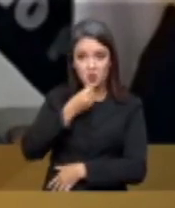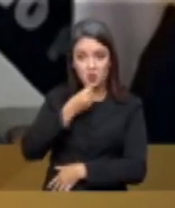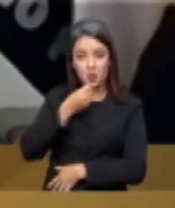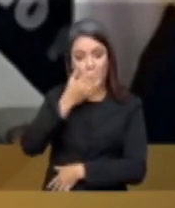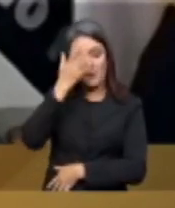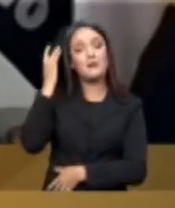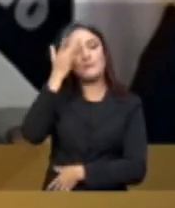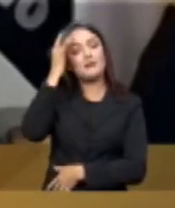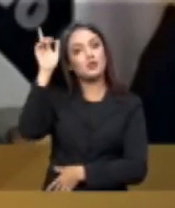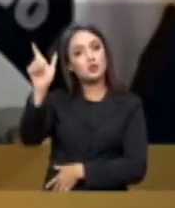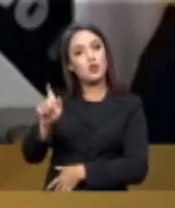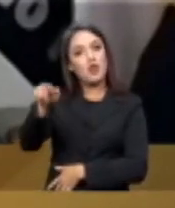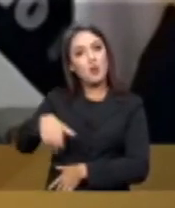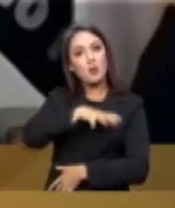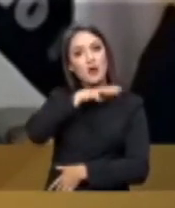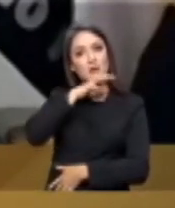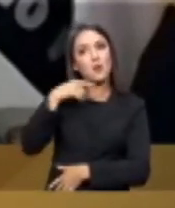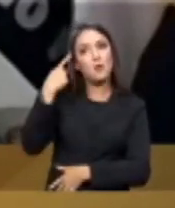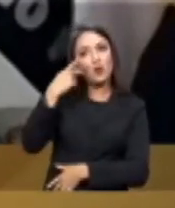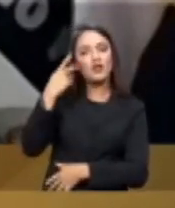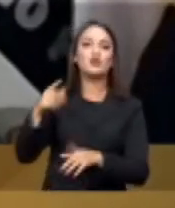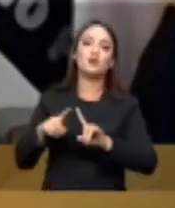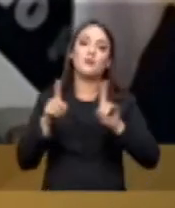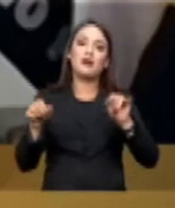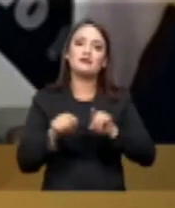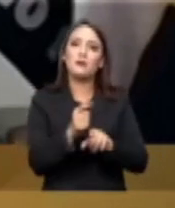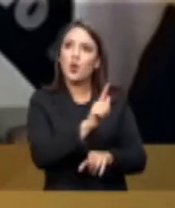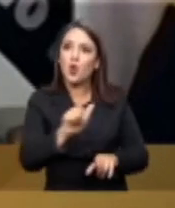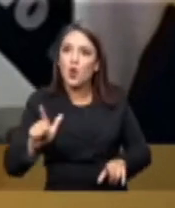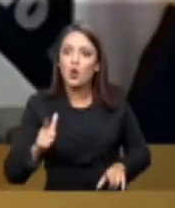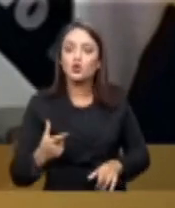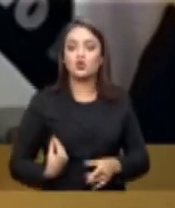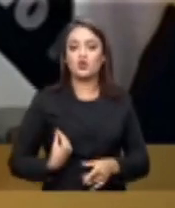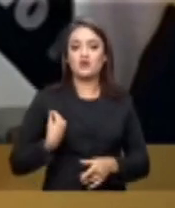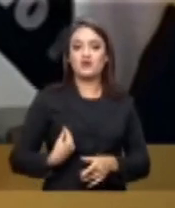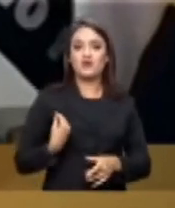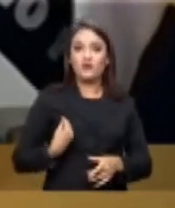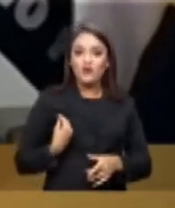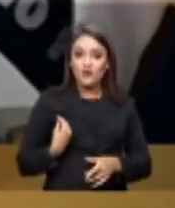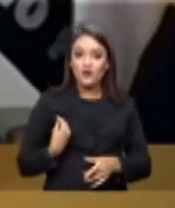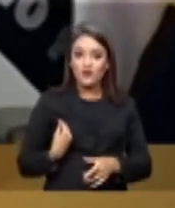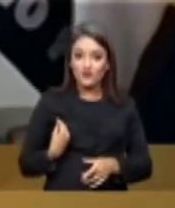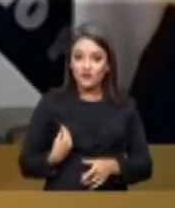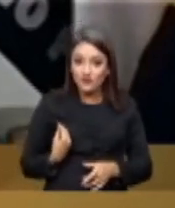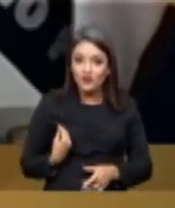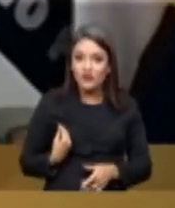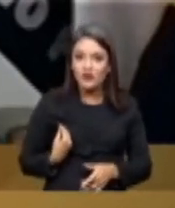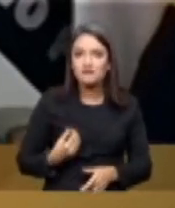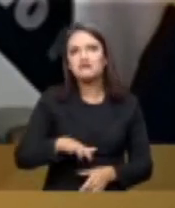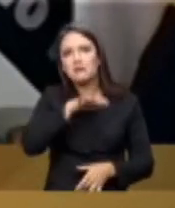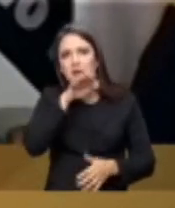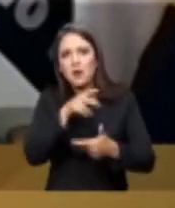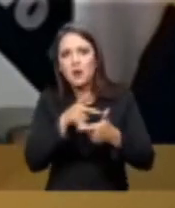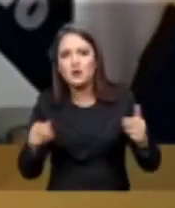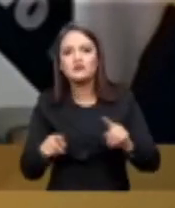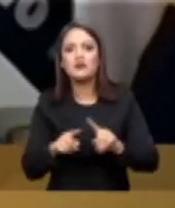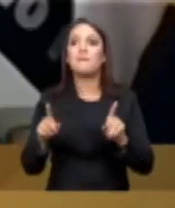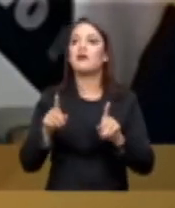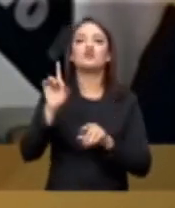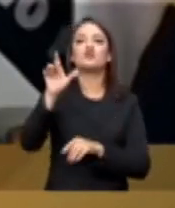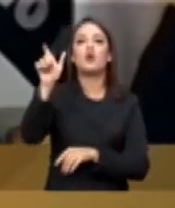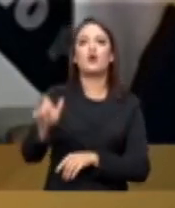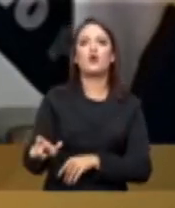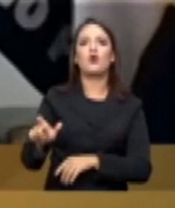afirmação, diversamente de outros seres vivos que, por meio da voz, produzem